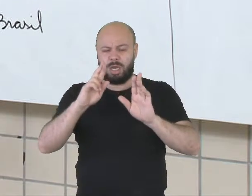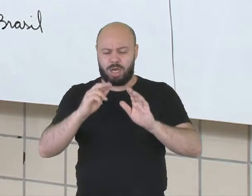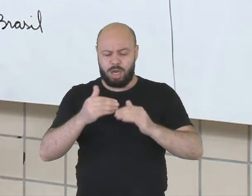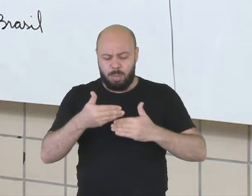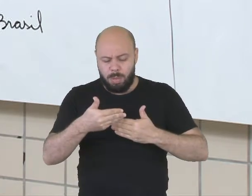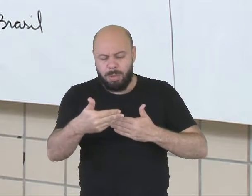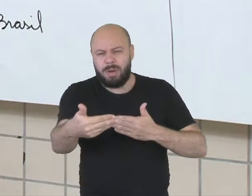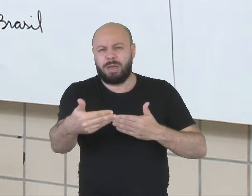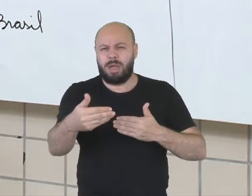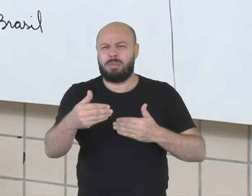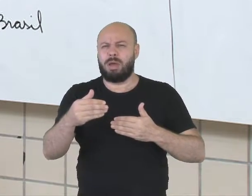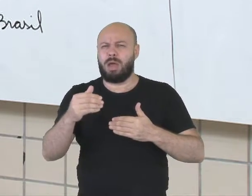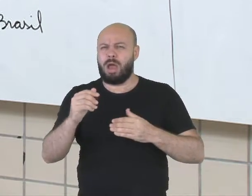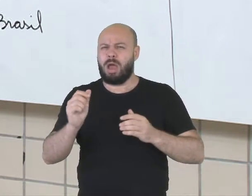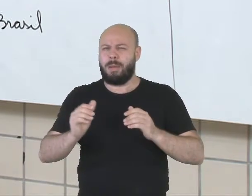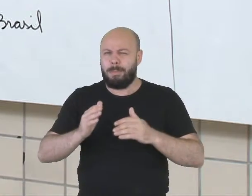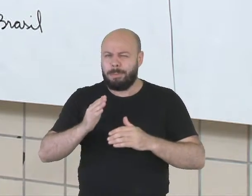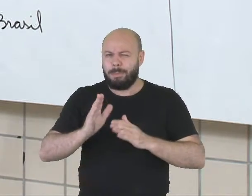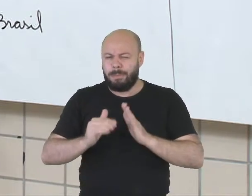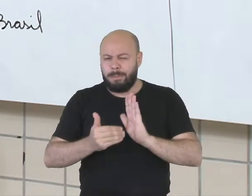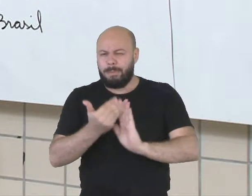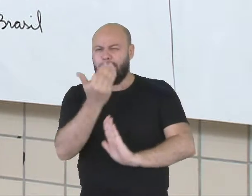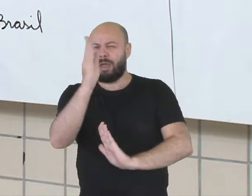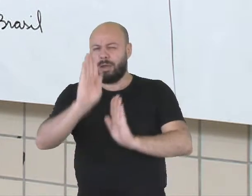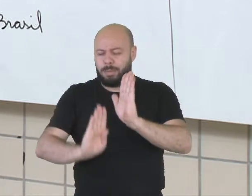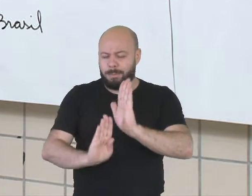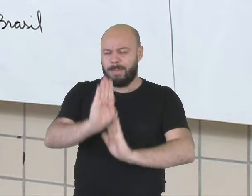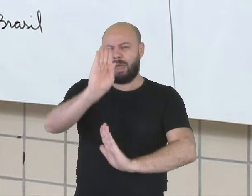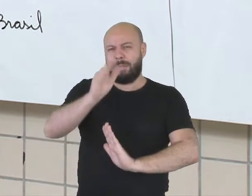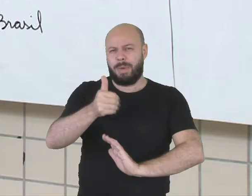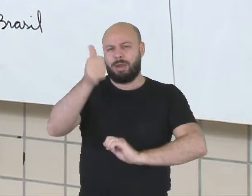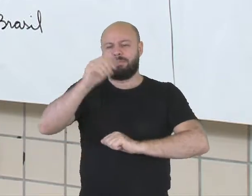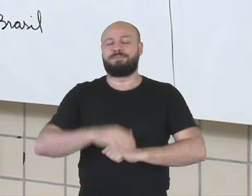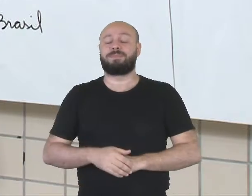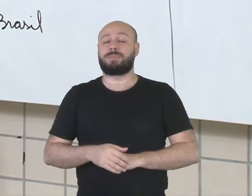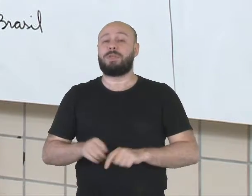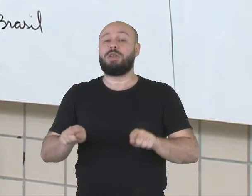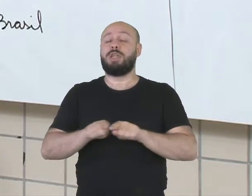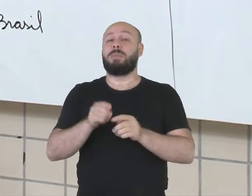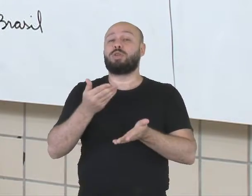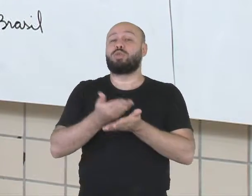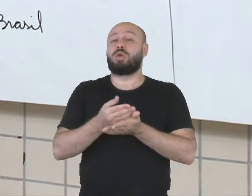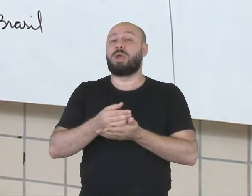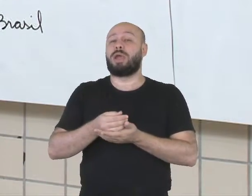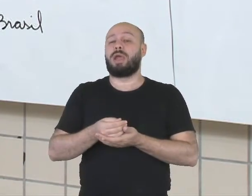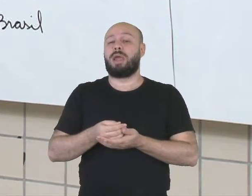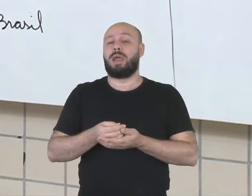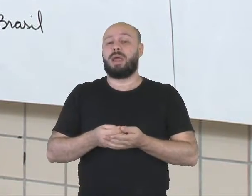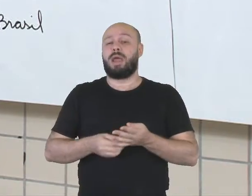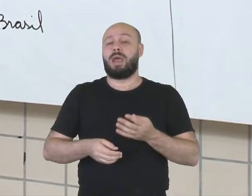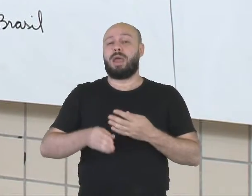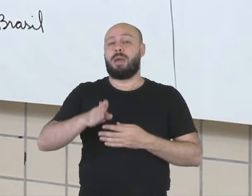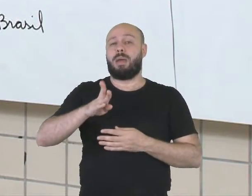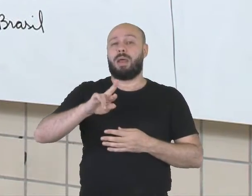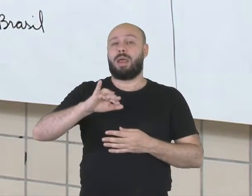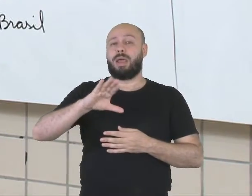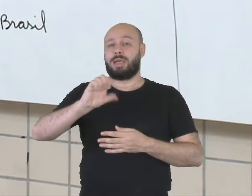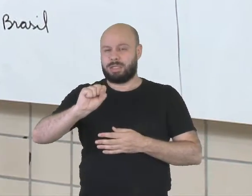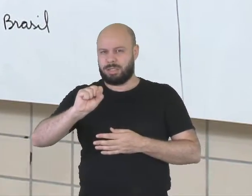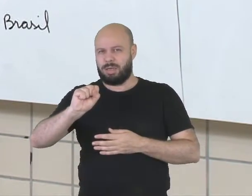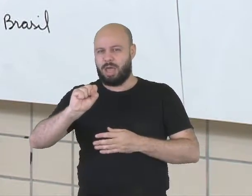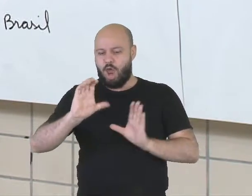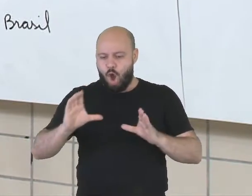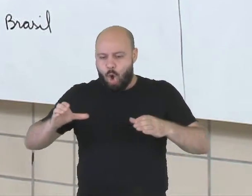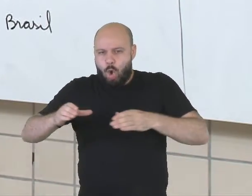restabelecer, recuperar, não é isso? Nós vimos sobre a questão do BRICS, que não é um bloco econômico, existe